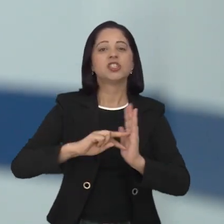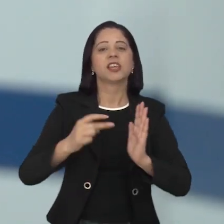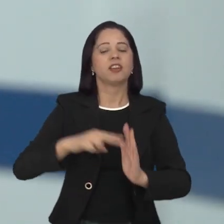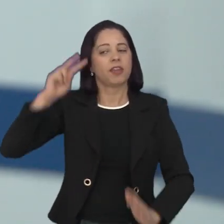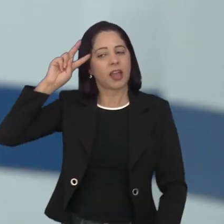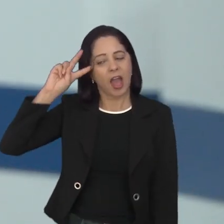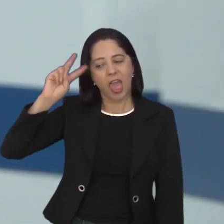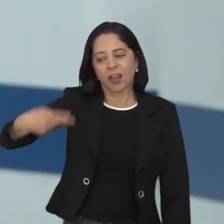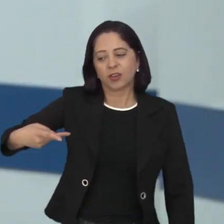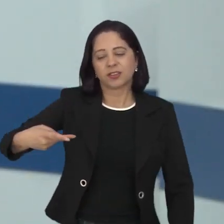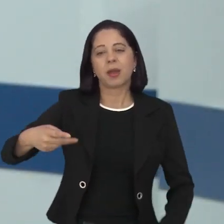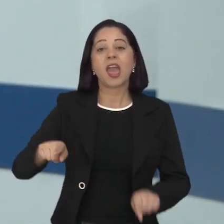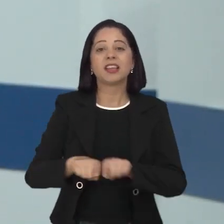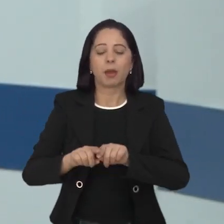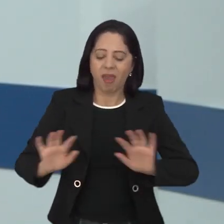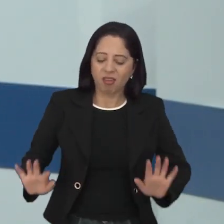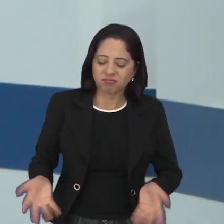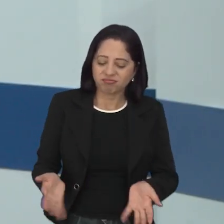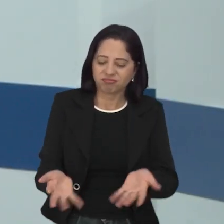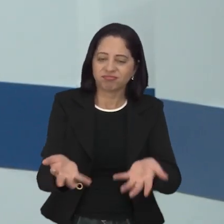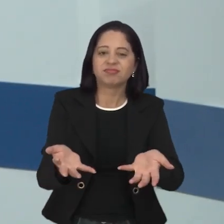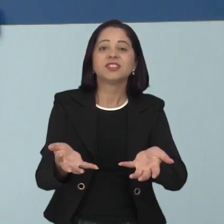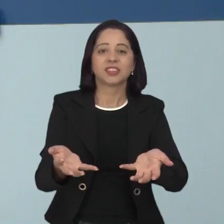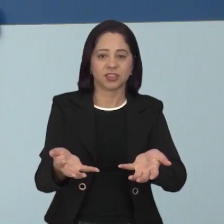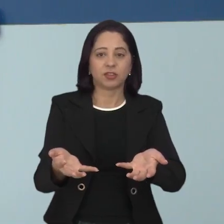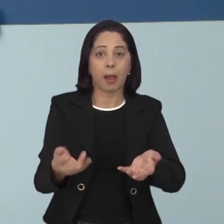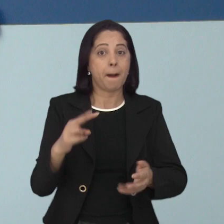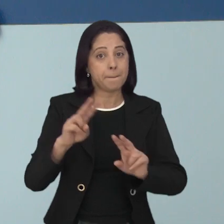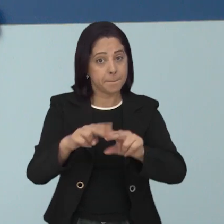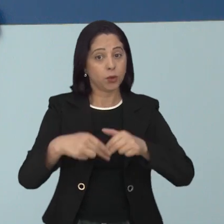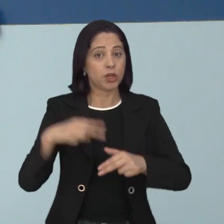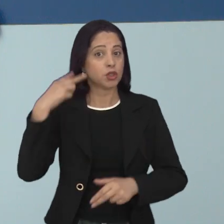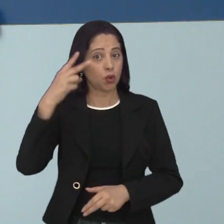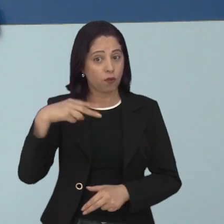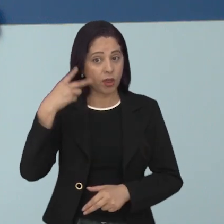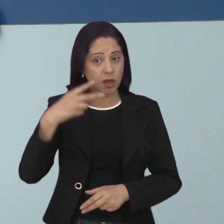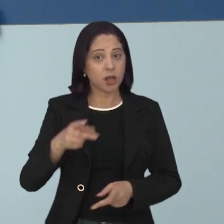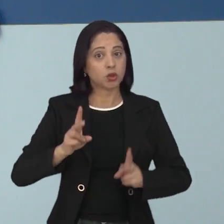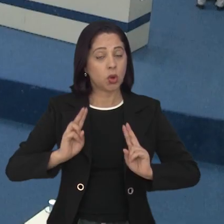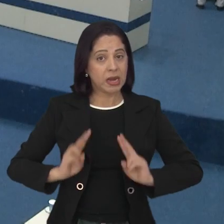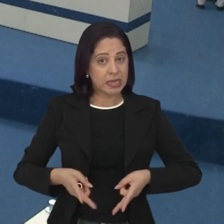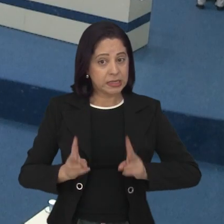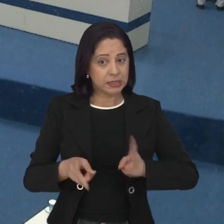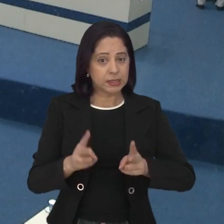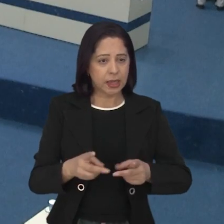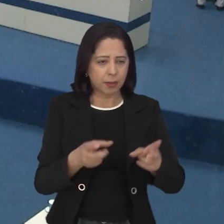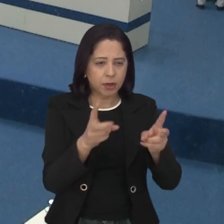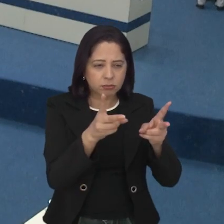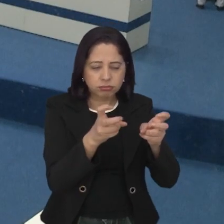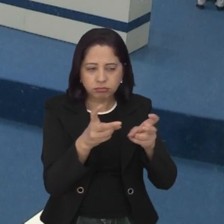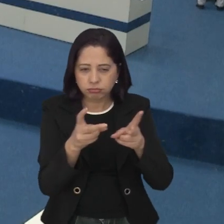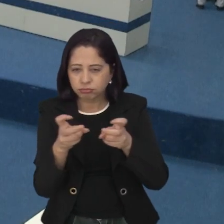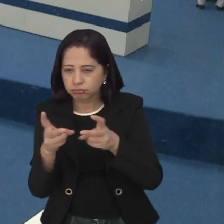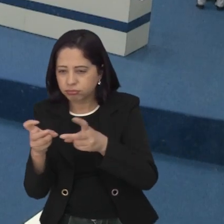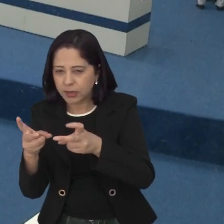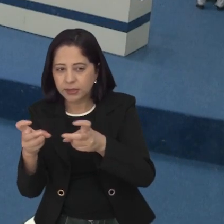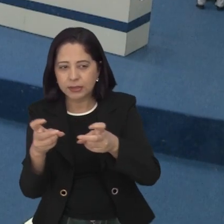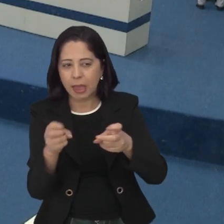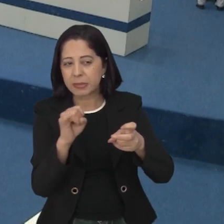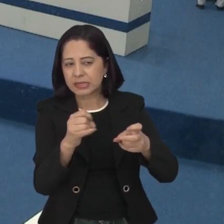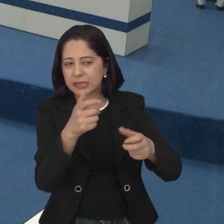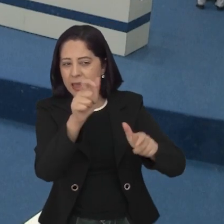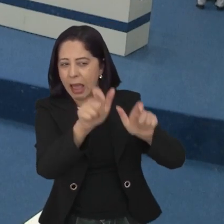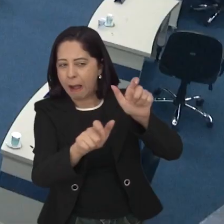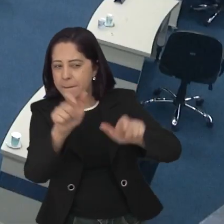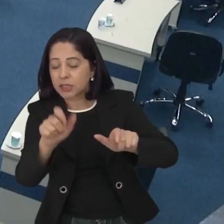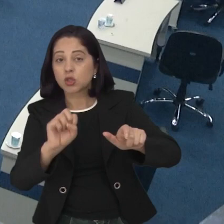uma forma de reconhecer e incentivar bem feitorias por isso os vereadores acompanham a atuação de pessoas ou